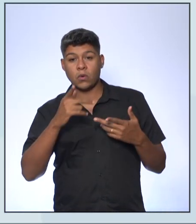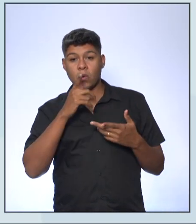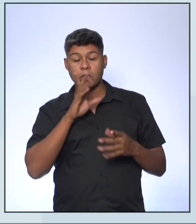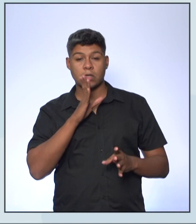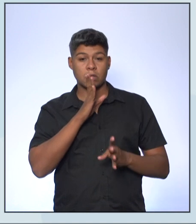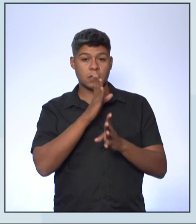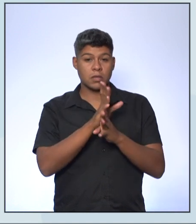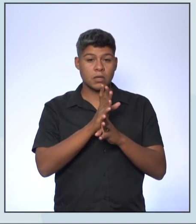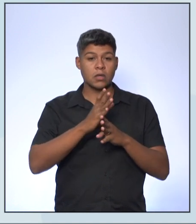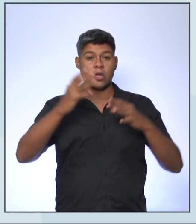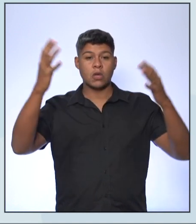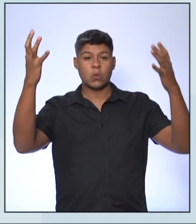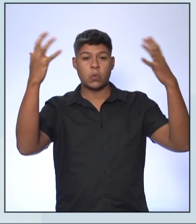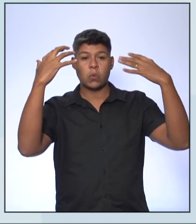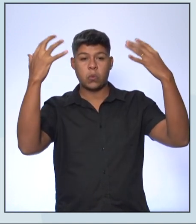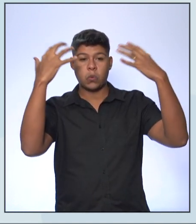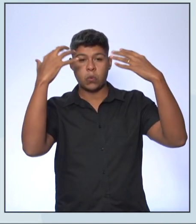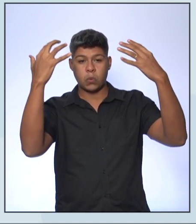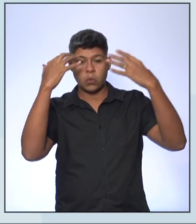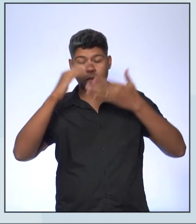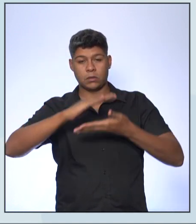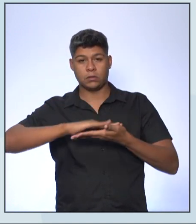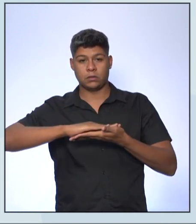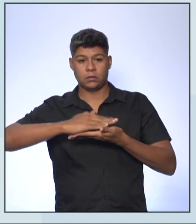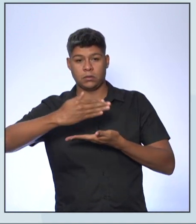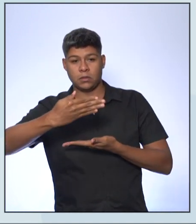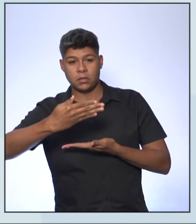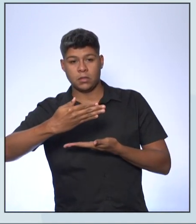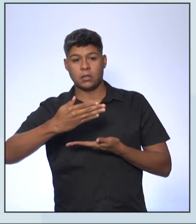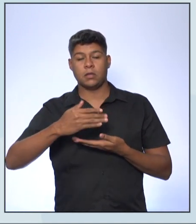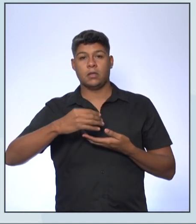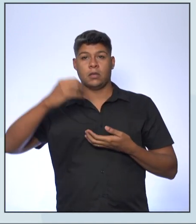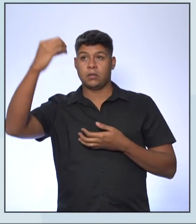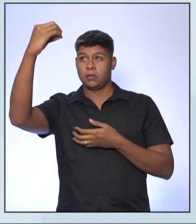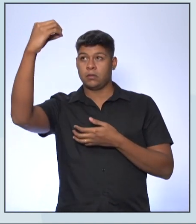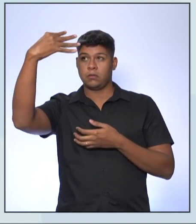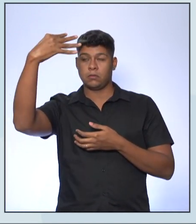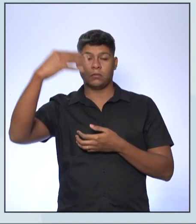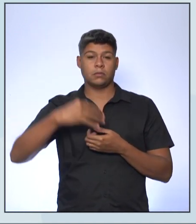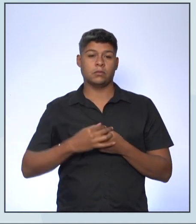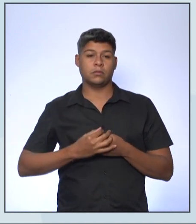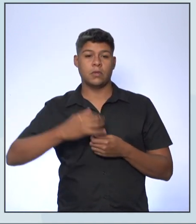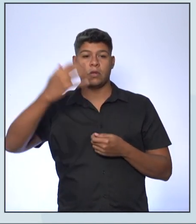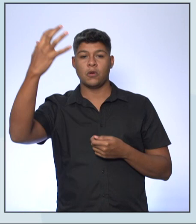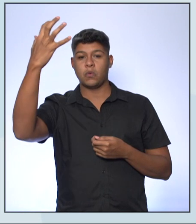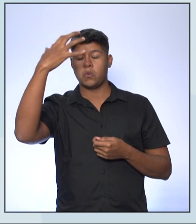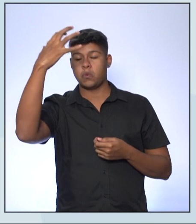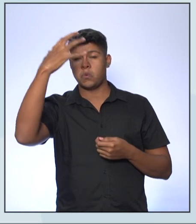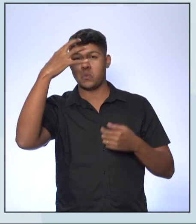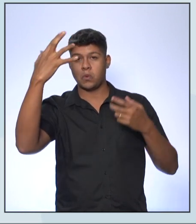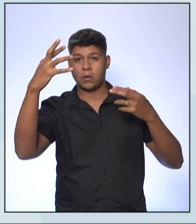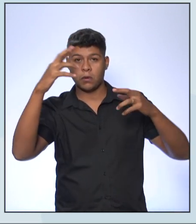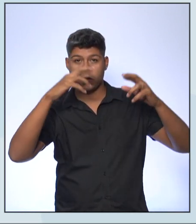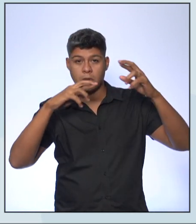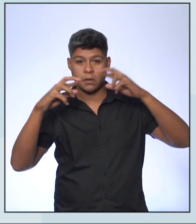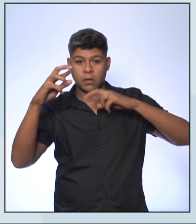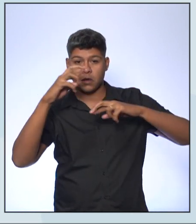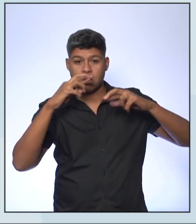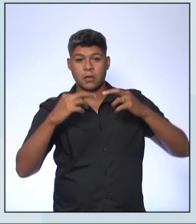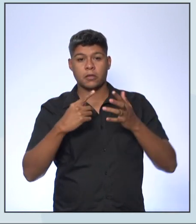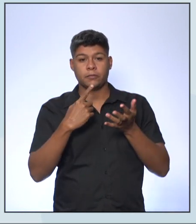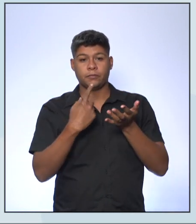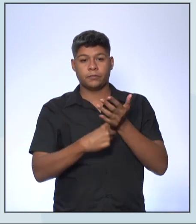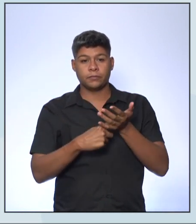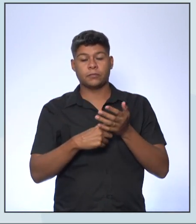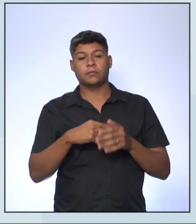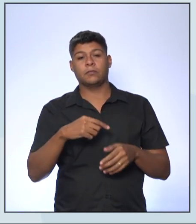achar aí. Achei um chuveiro, um notebook e uma luminária, né? Então, o chuveiro aí, você pode observar que está marcado nele